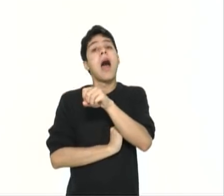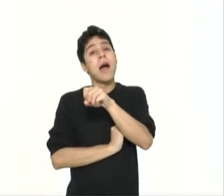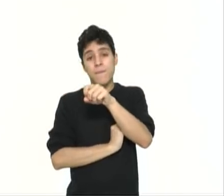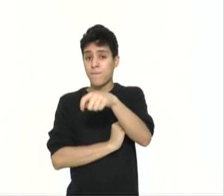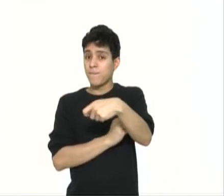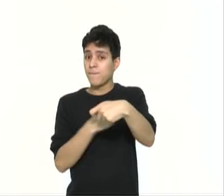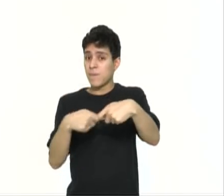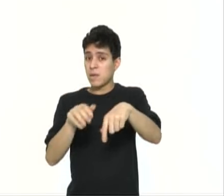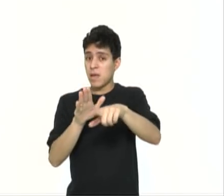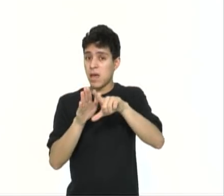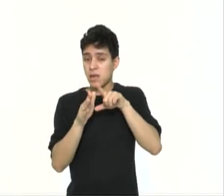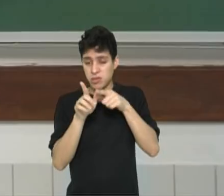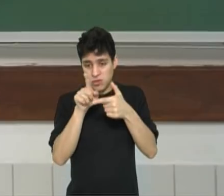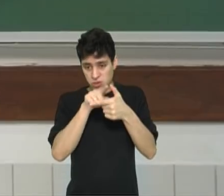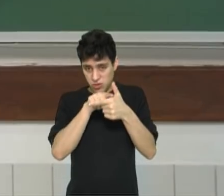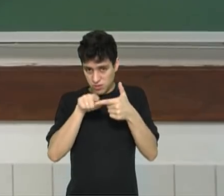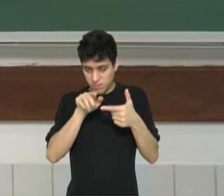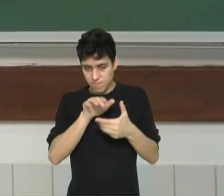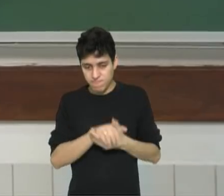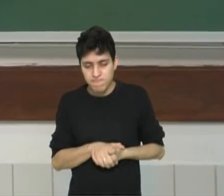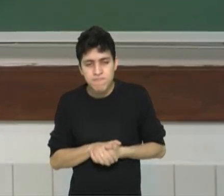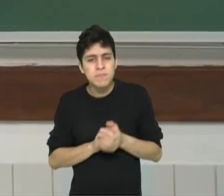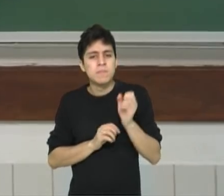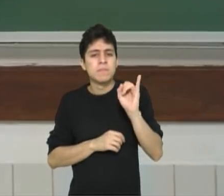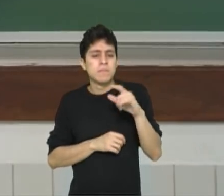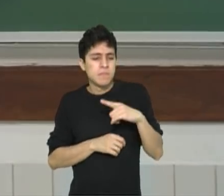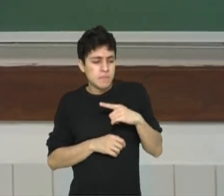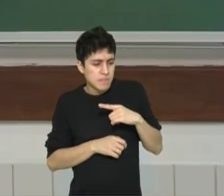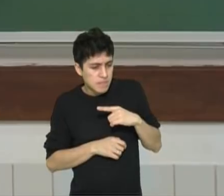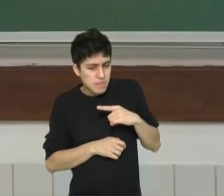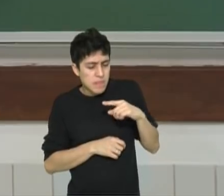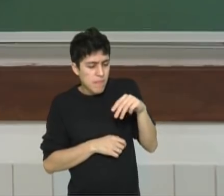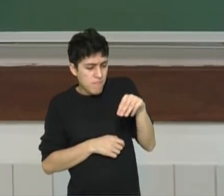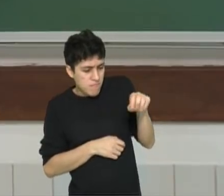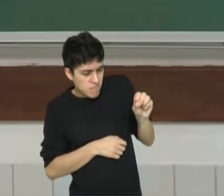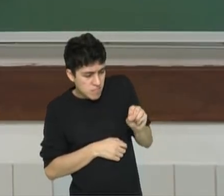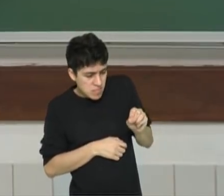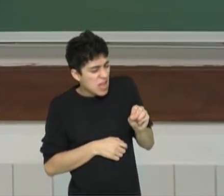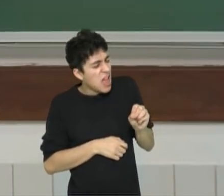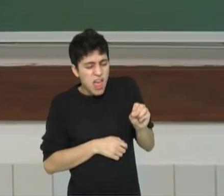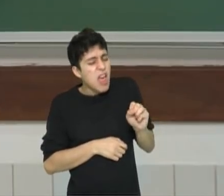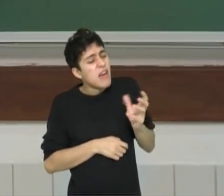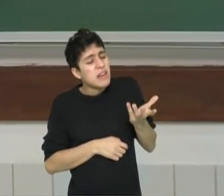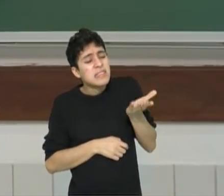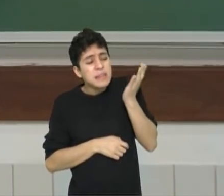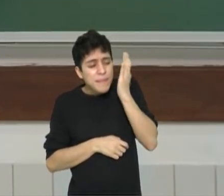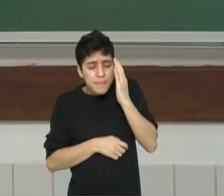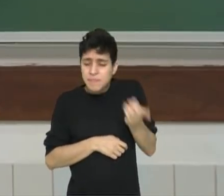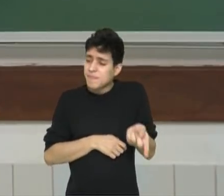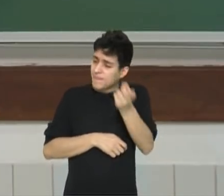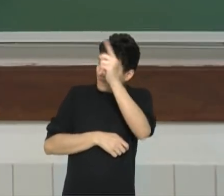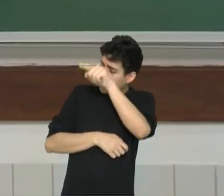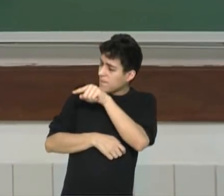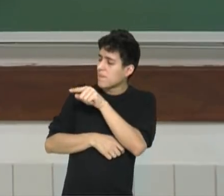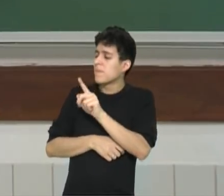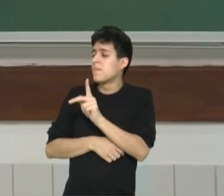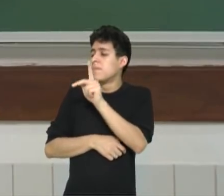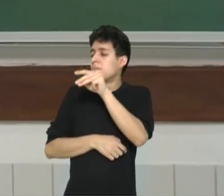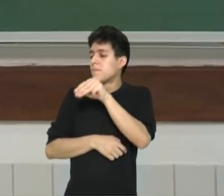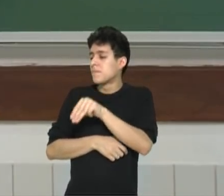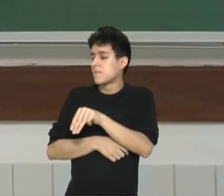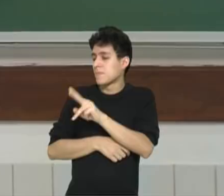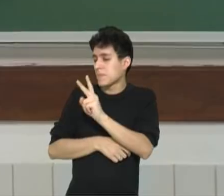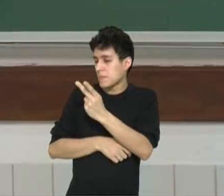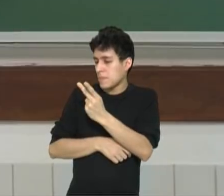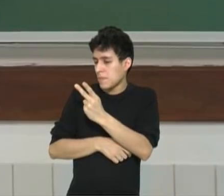por 3,6. Se eu tenho uma velocidade média em metros por segundo e eu quero conhecer ela em quilômetro por